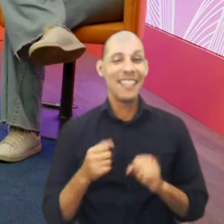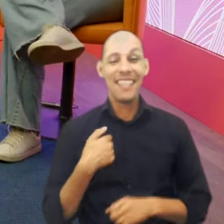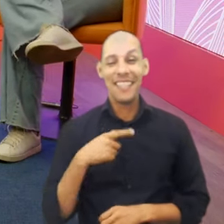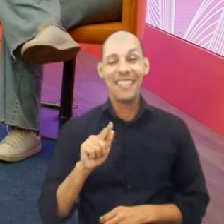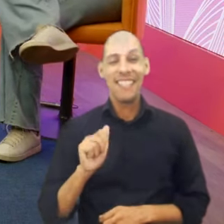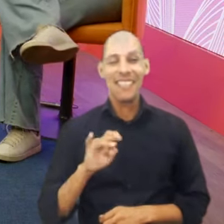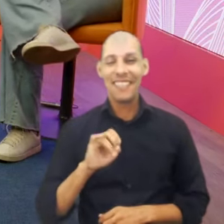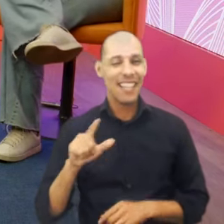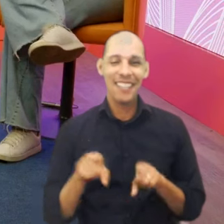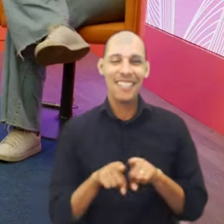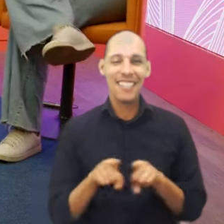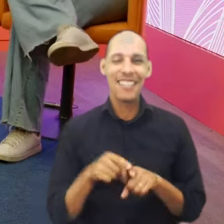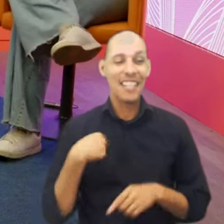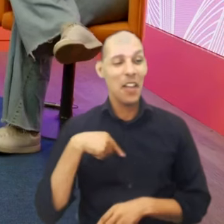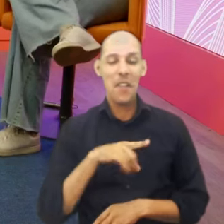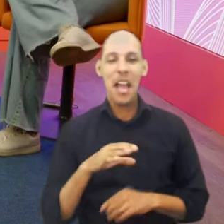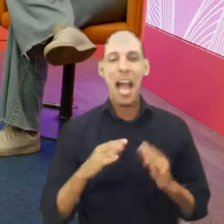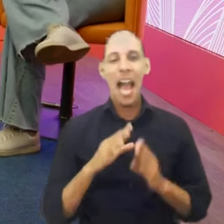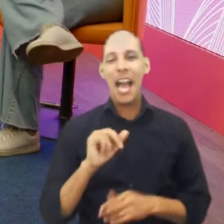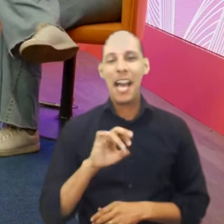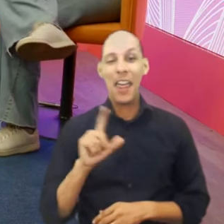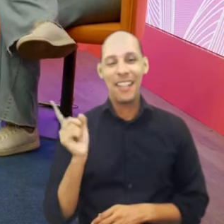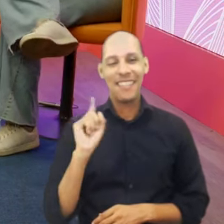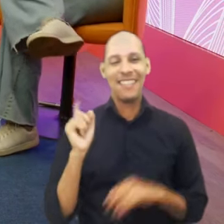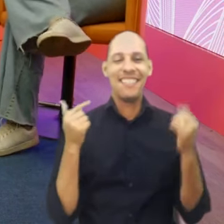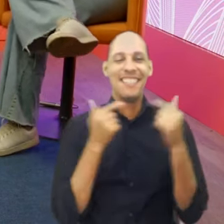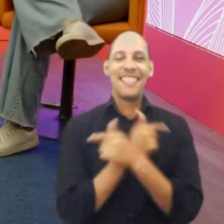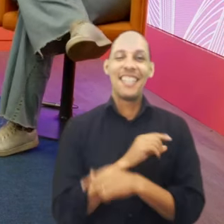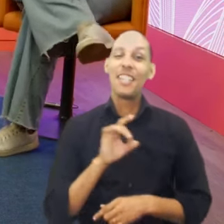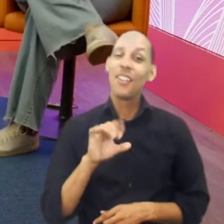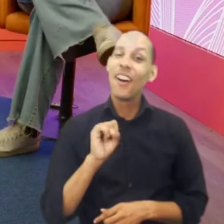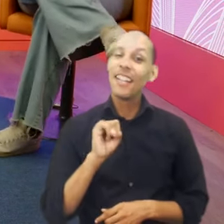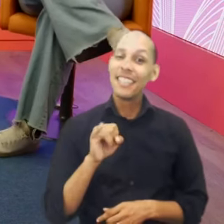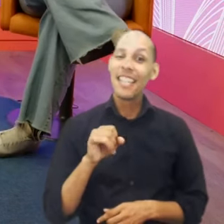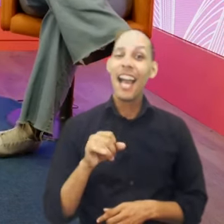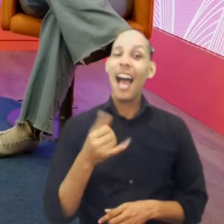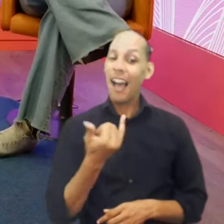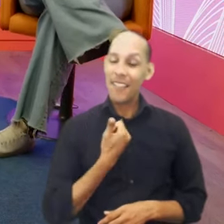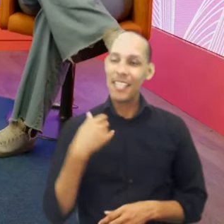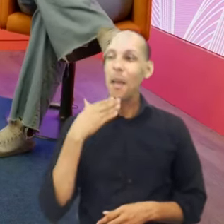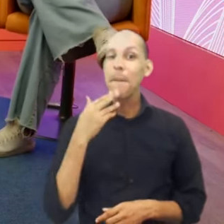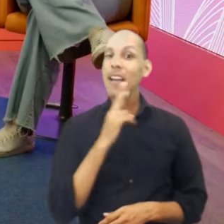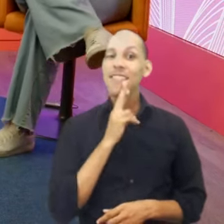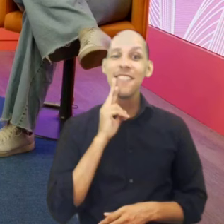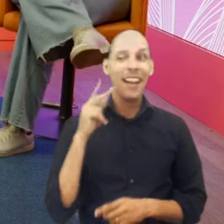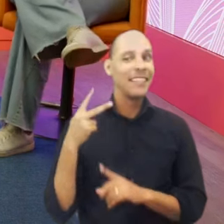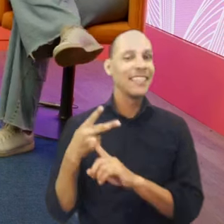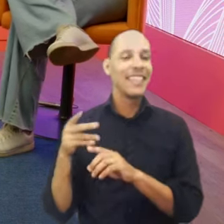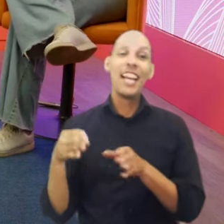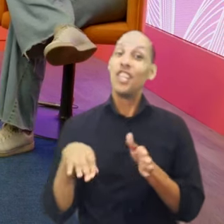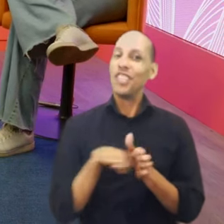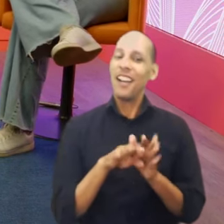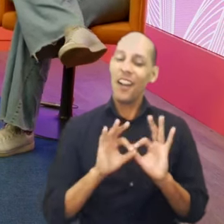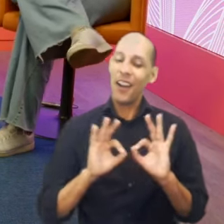Gabriel. Não vou na casa da Carol, obrigada. Não. Só se você avisar que eu peço no restaurante dele um dia antes. Aí